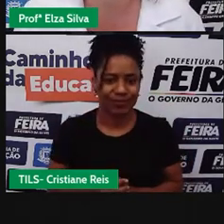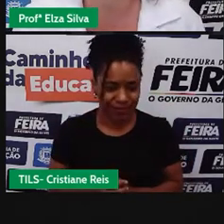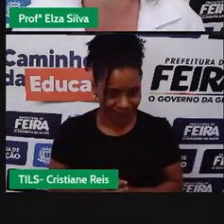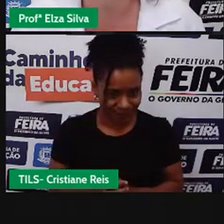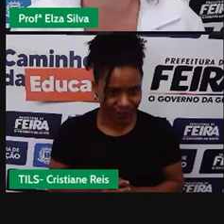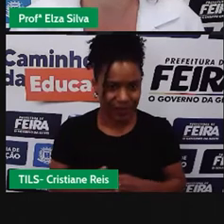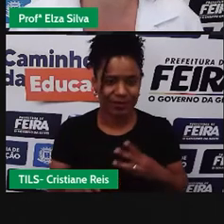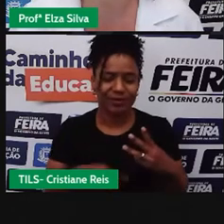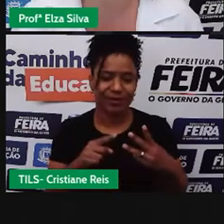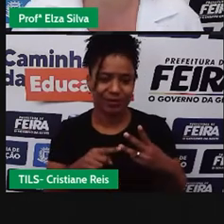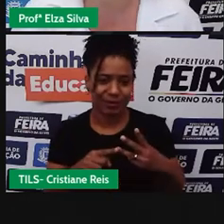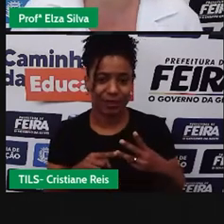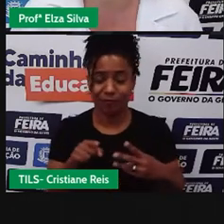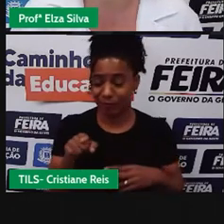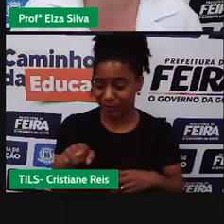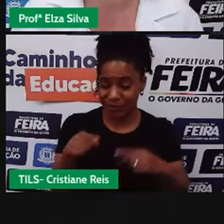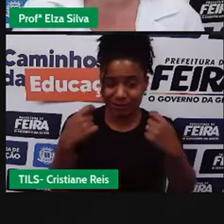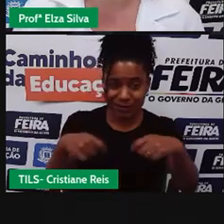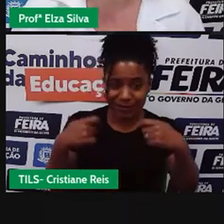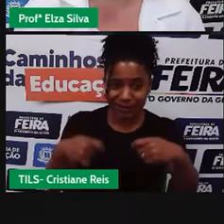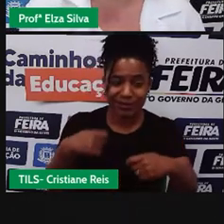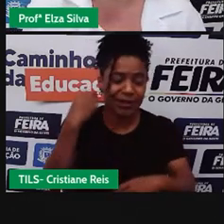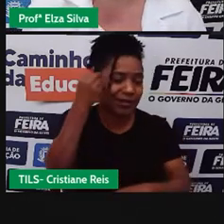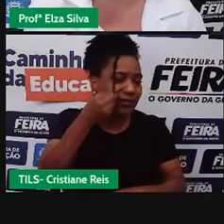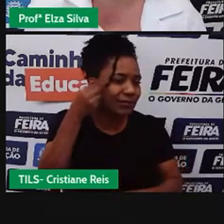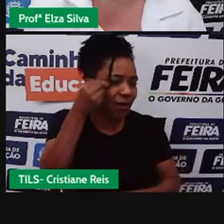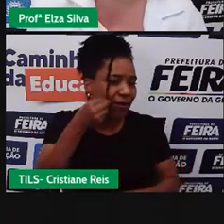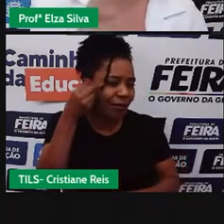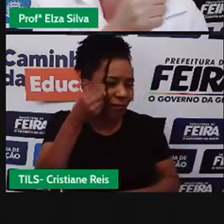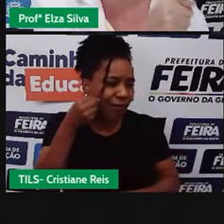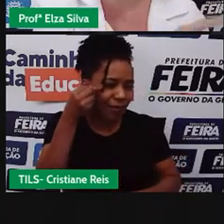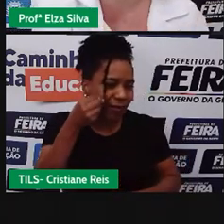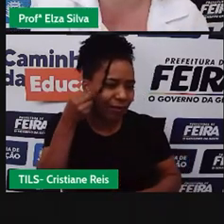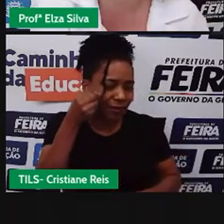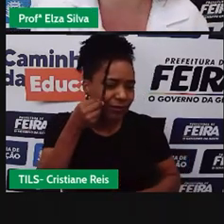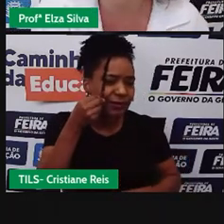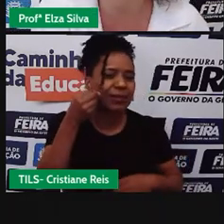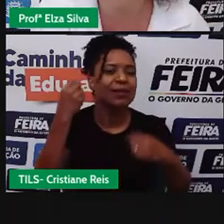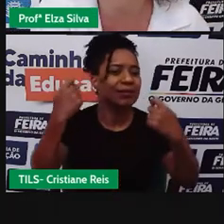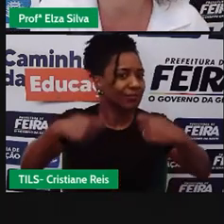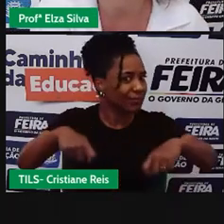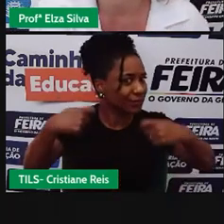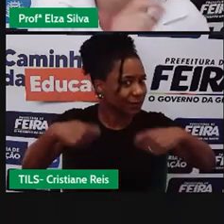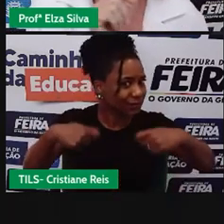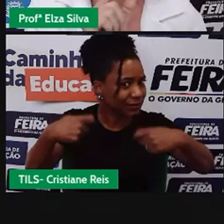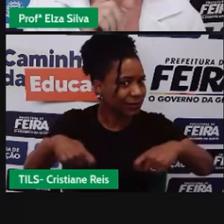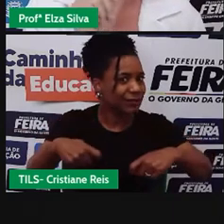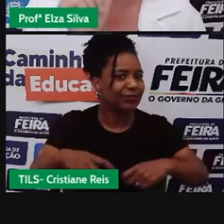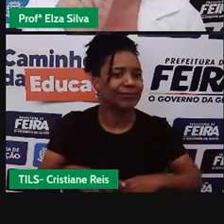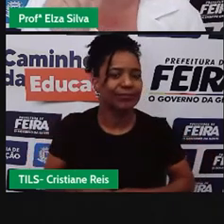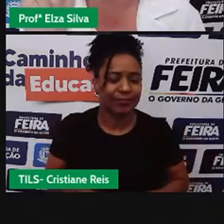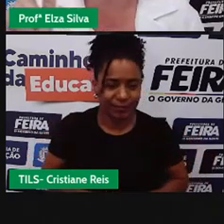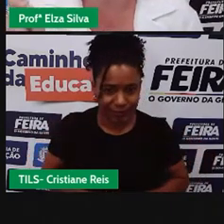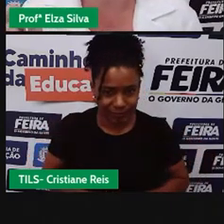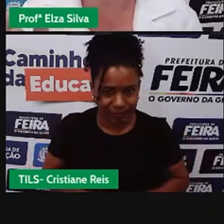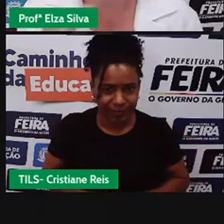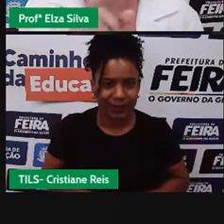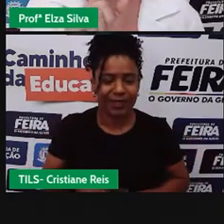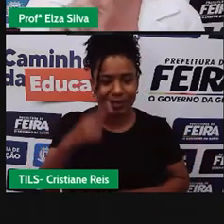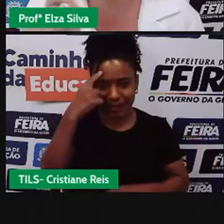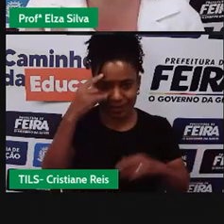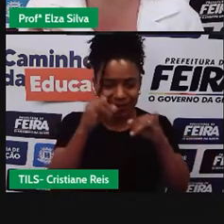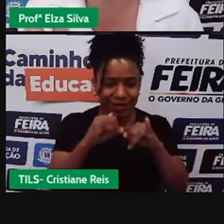deve ter alguma experiência. Se nós compararmos este exemplo com o anúncio 1, lá tinha